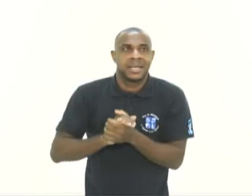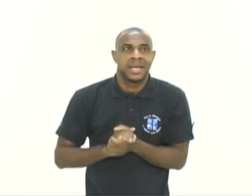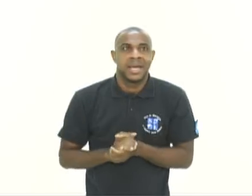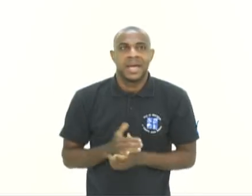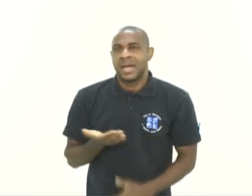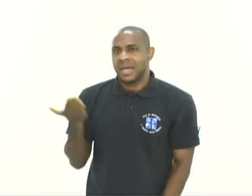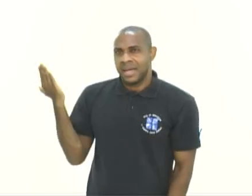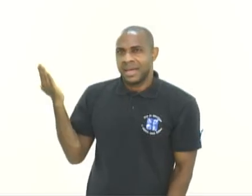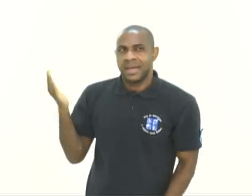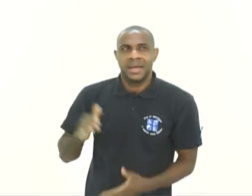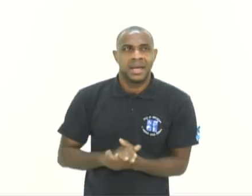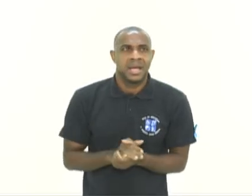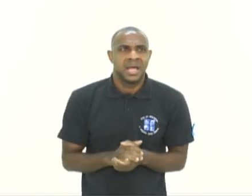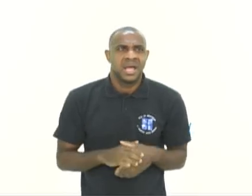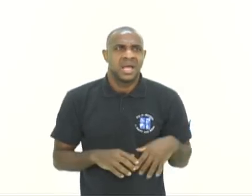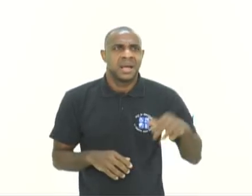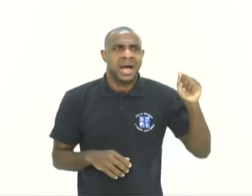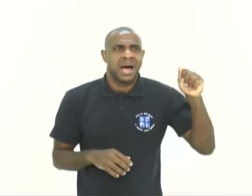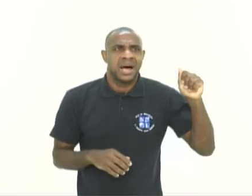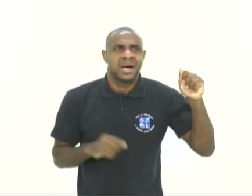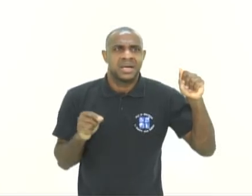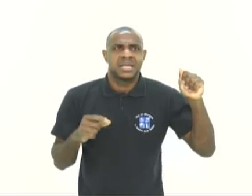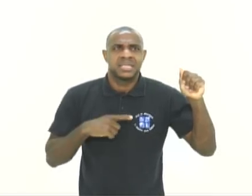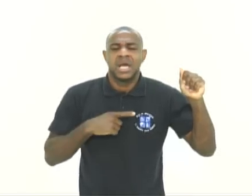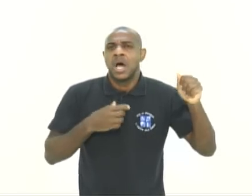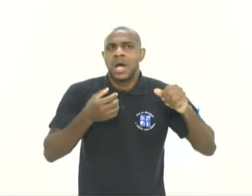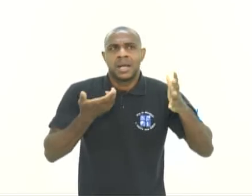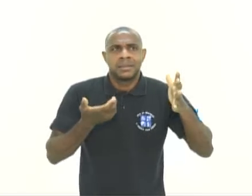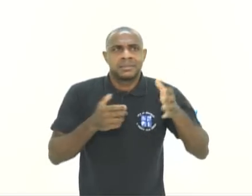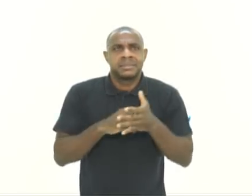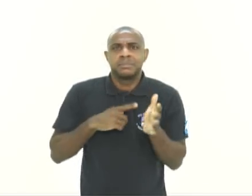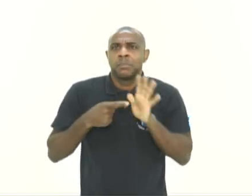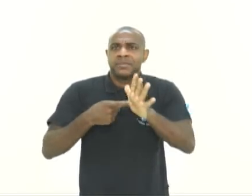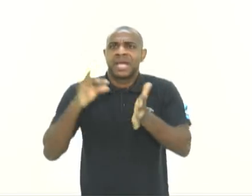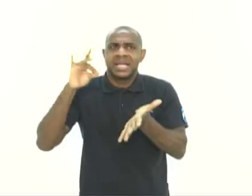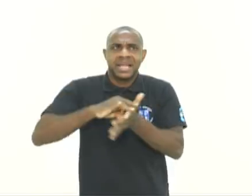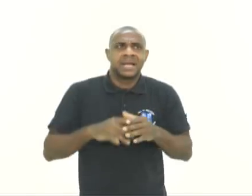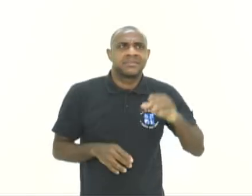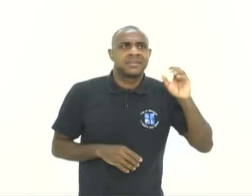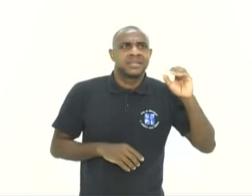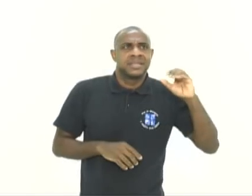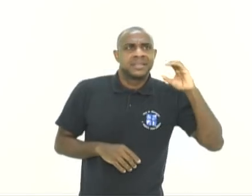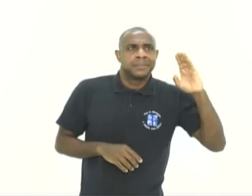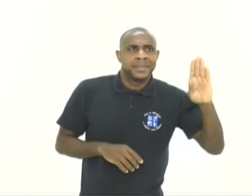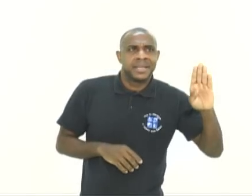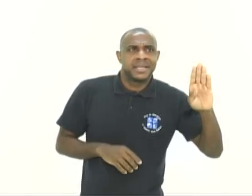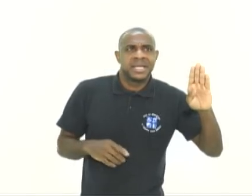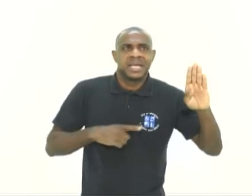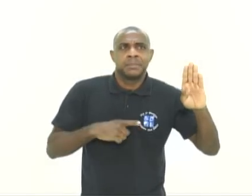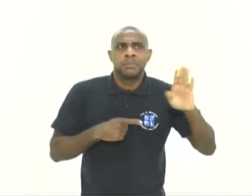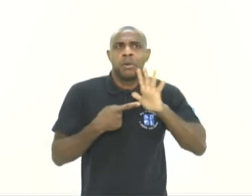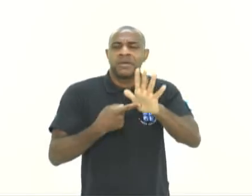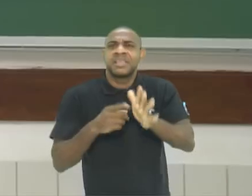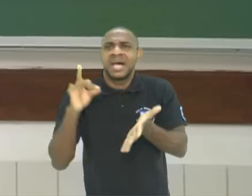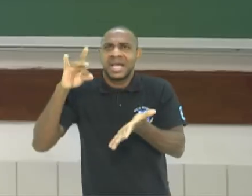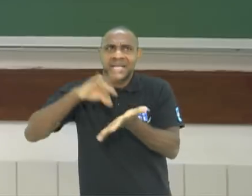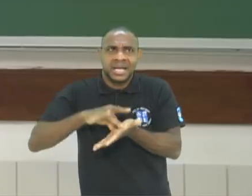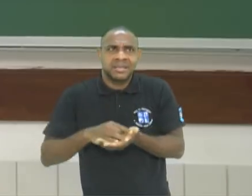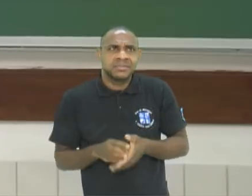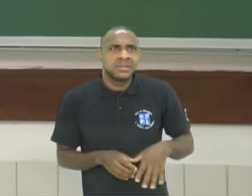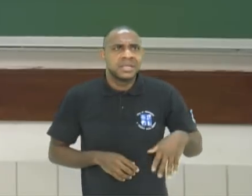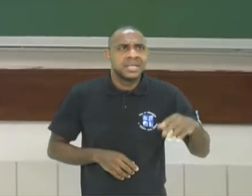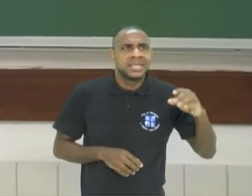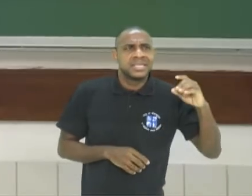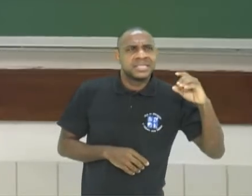realidade, letra B, gera opiniões distintas, ou letra C, apresenta um único ponto de